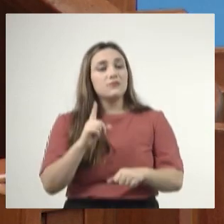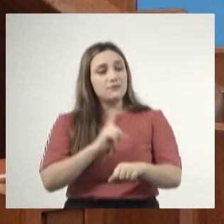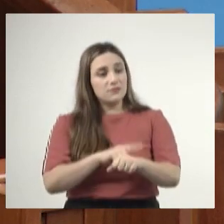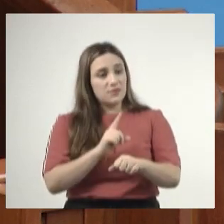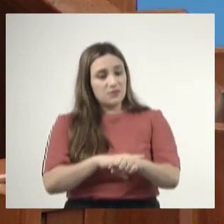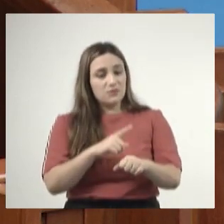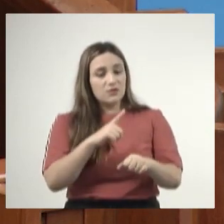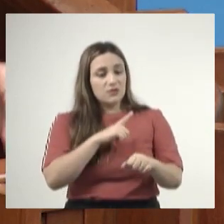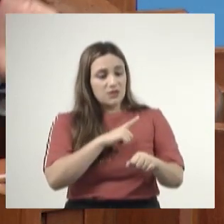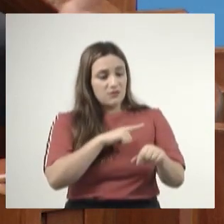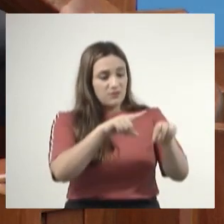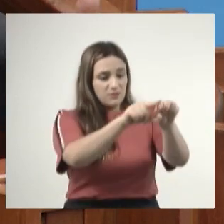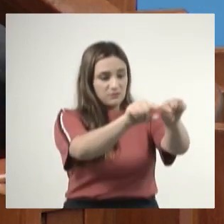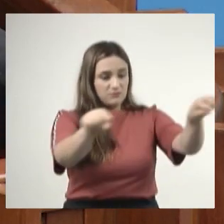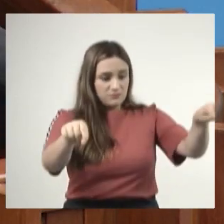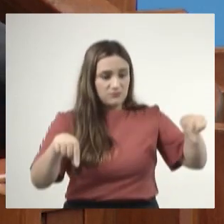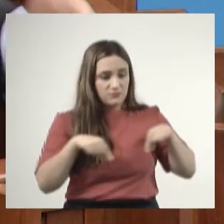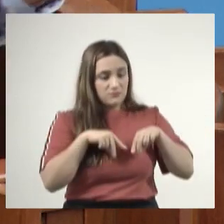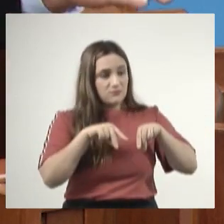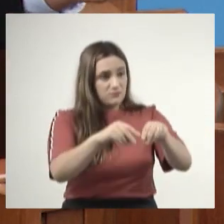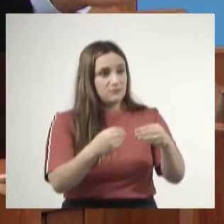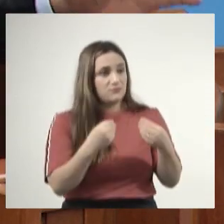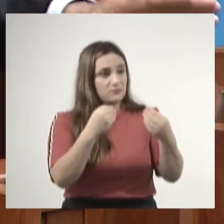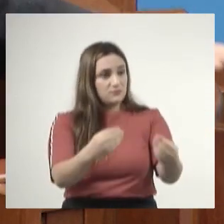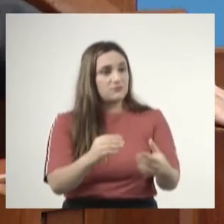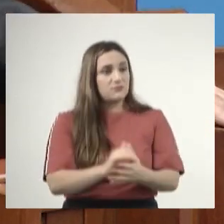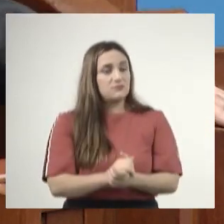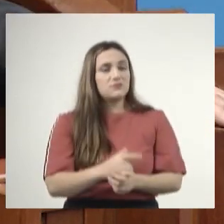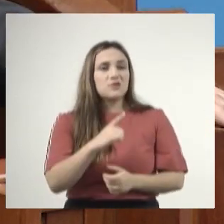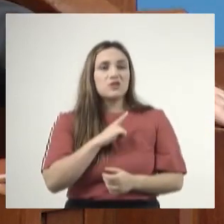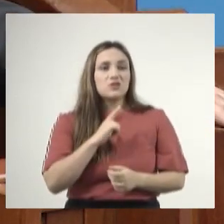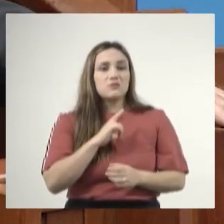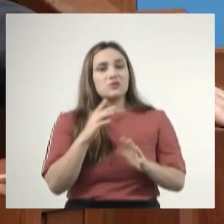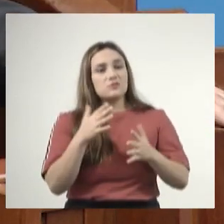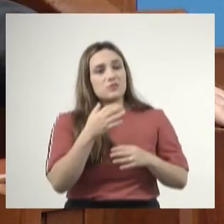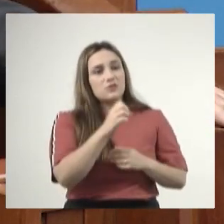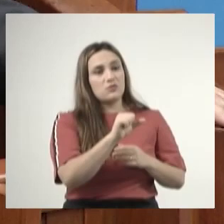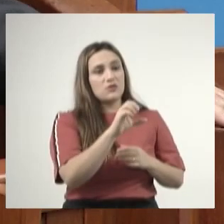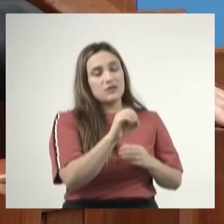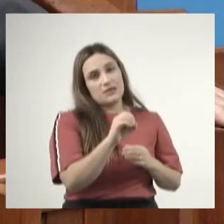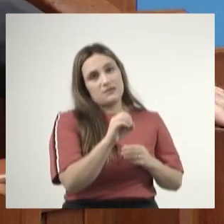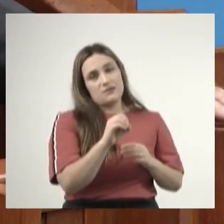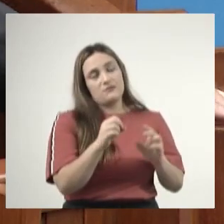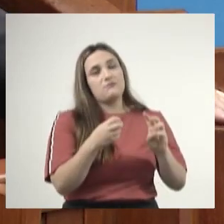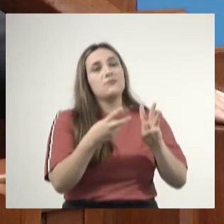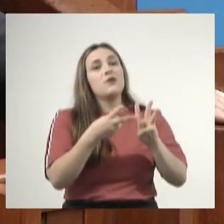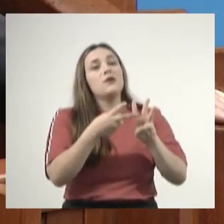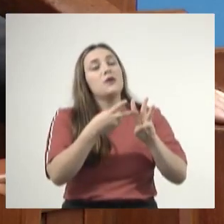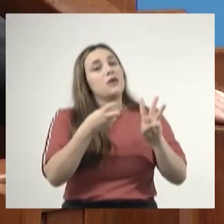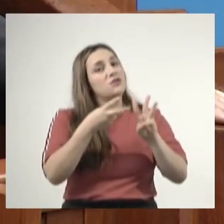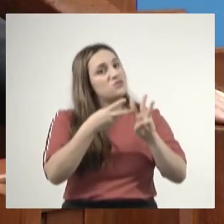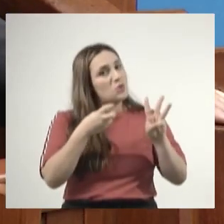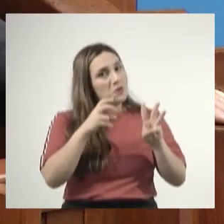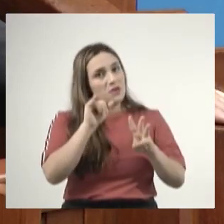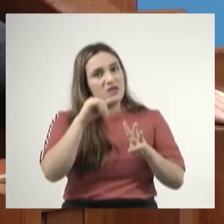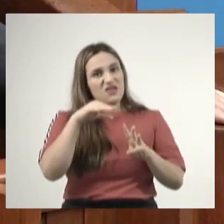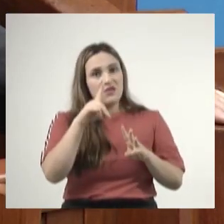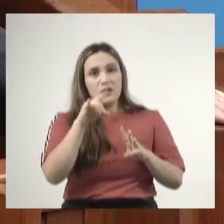terra, Taiquê em Carapó, tinha 80 índios. Então, o que aconteceu